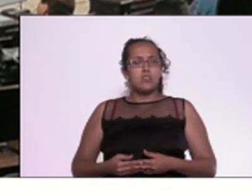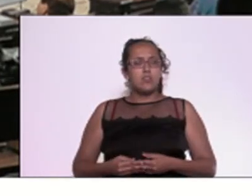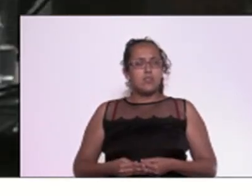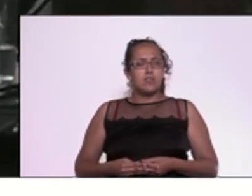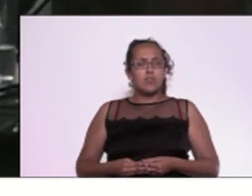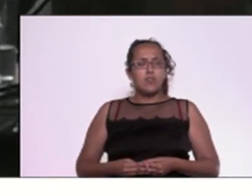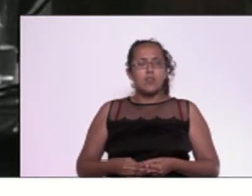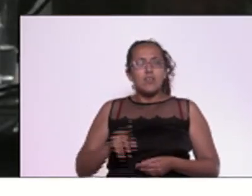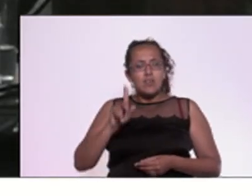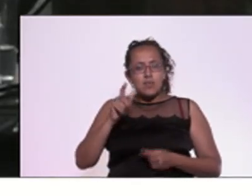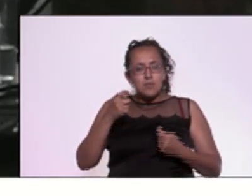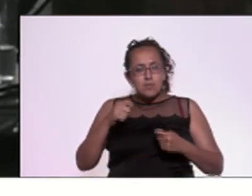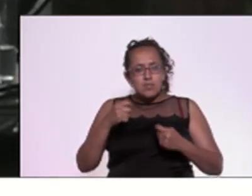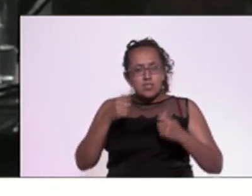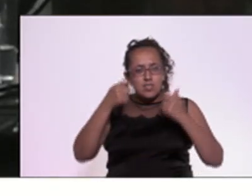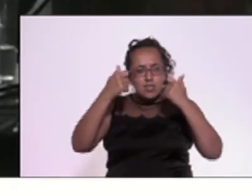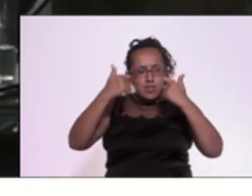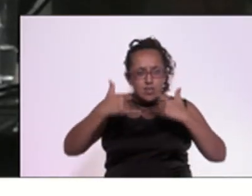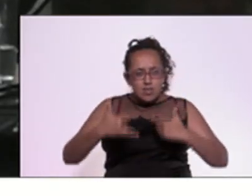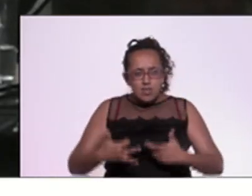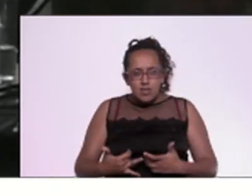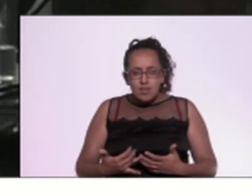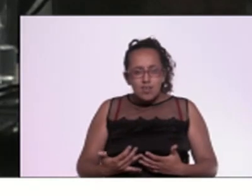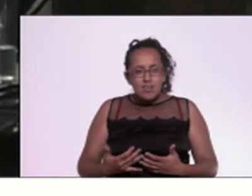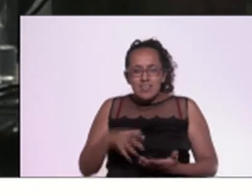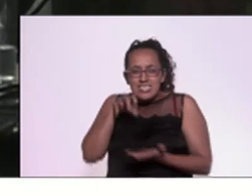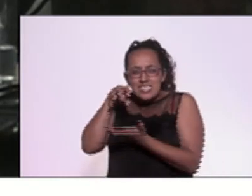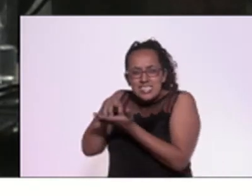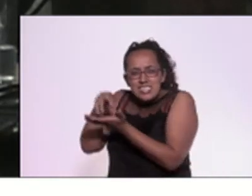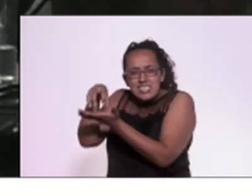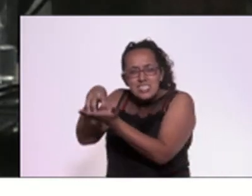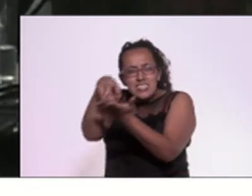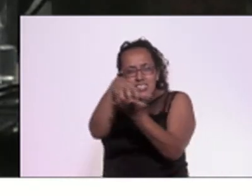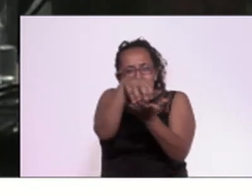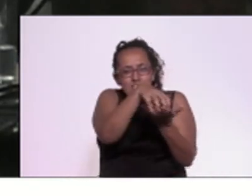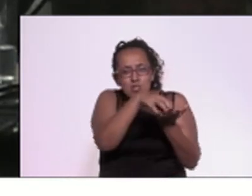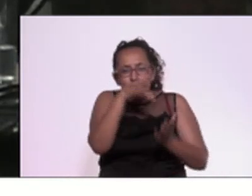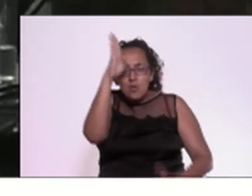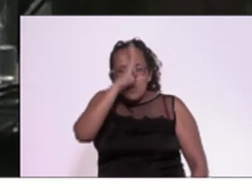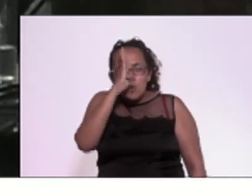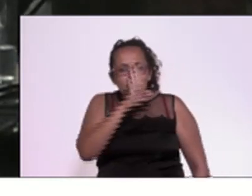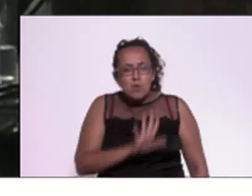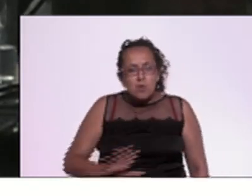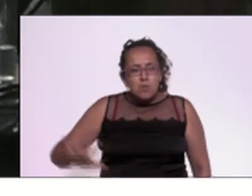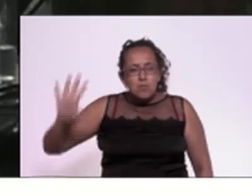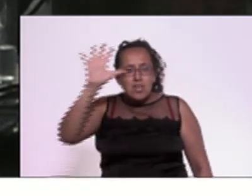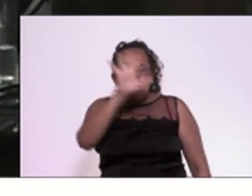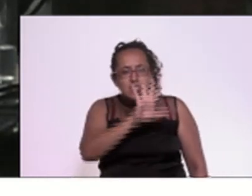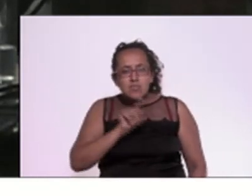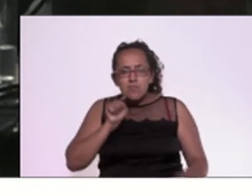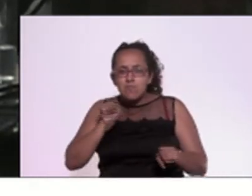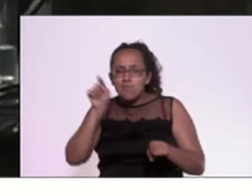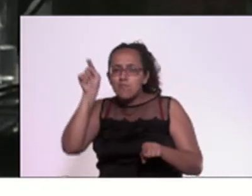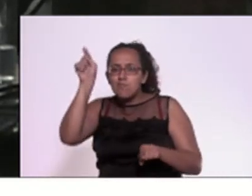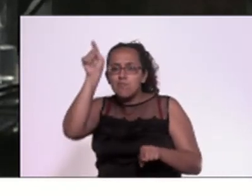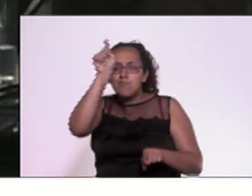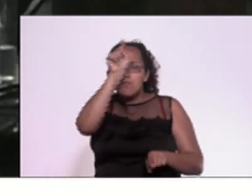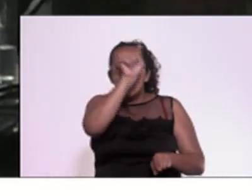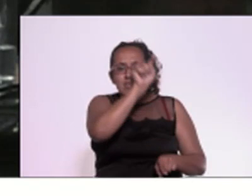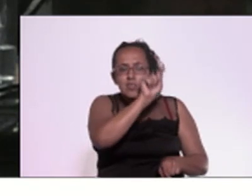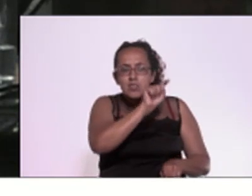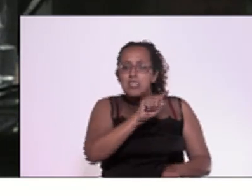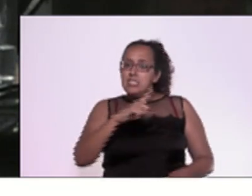cidade. Reinventei-me como radialista e comunicador. Que poder tem o rádio?